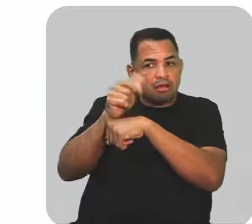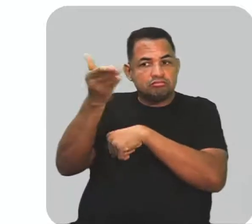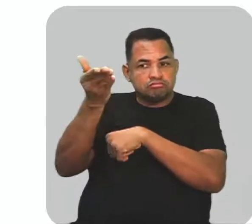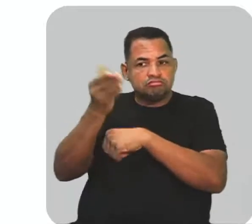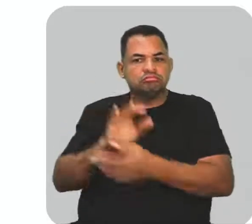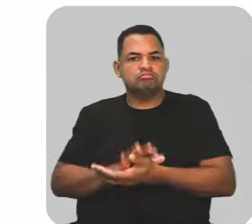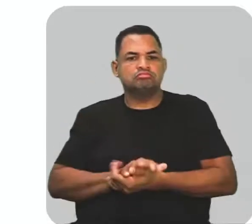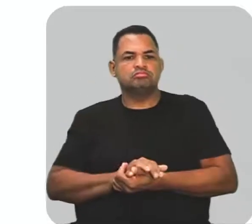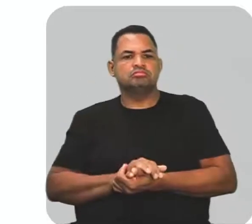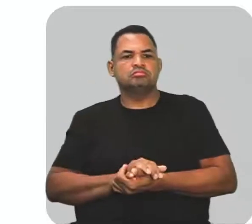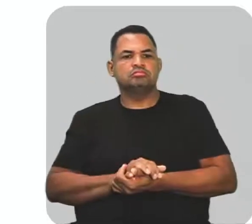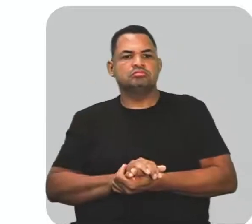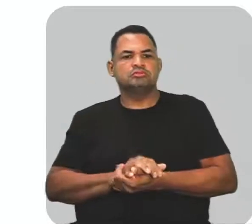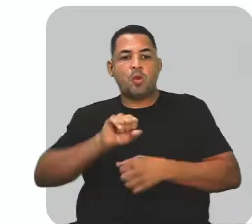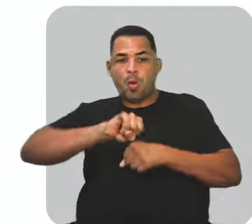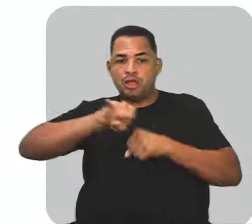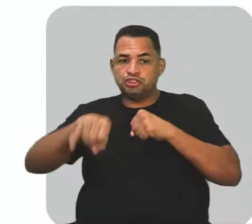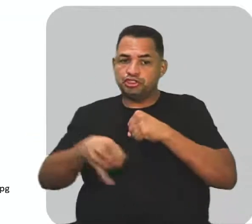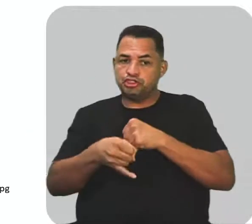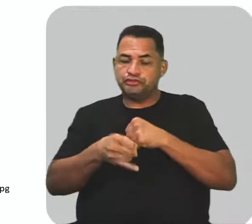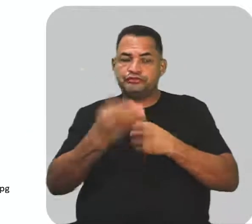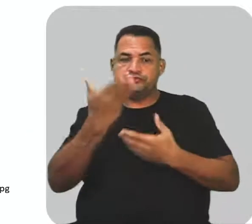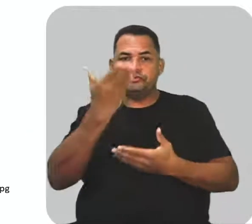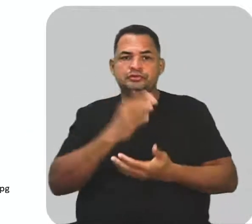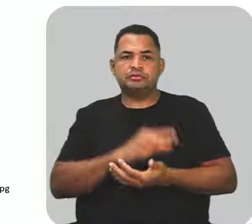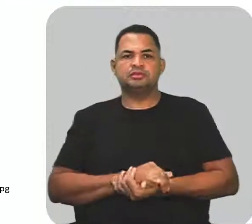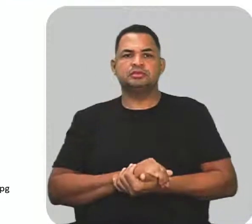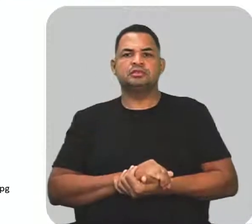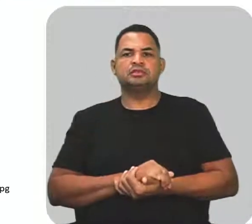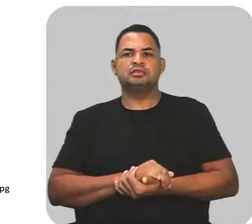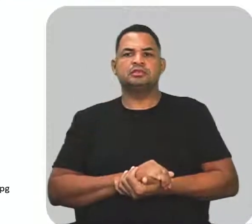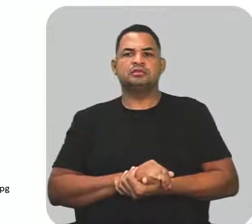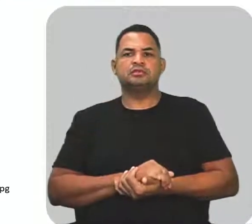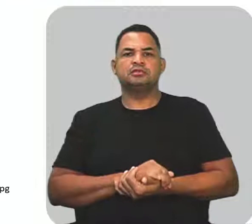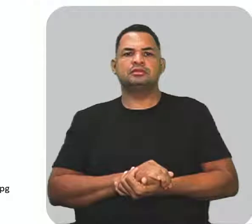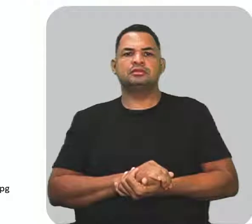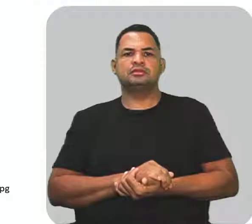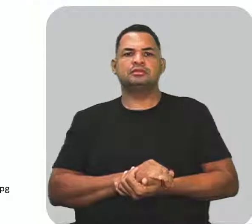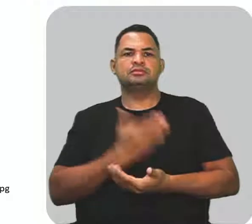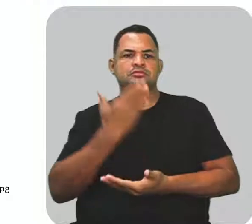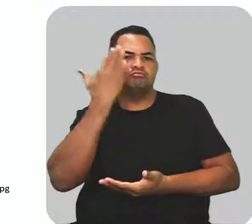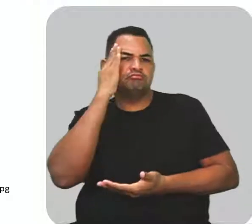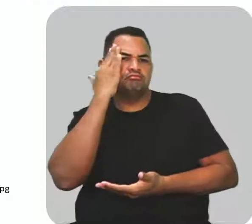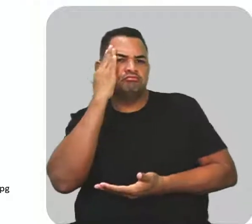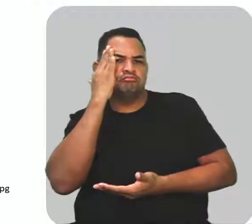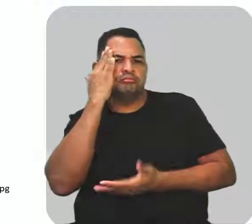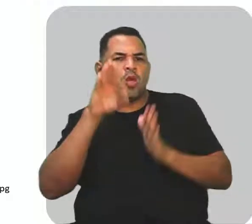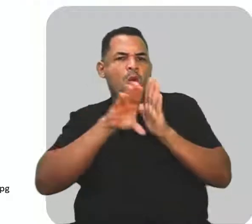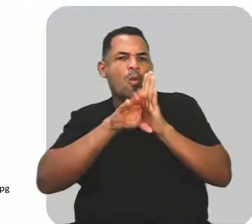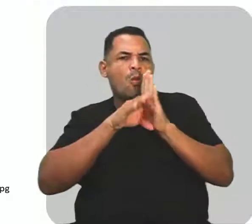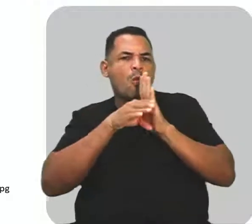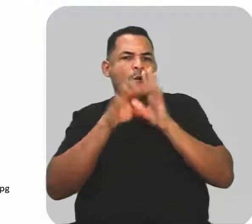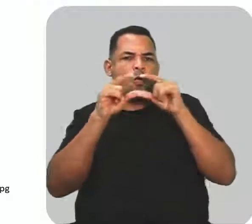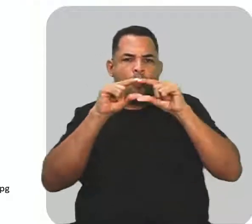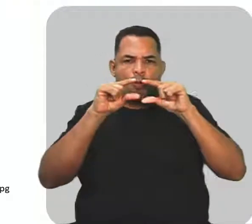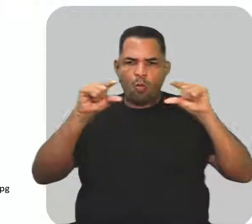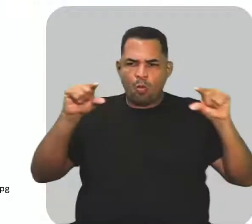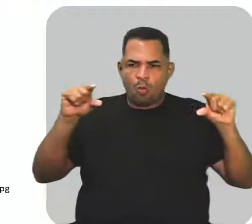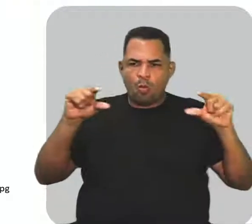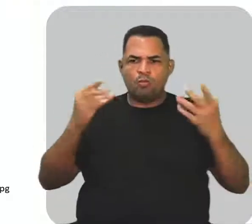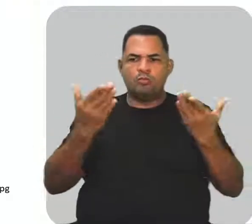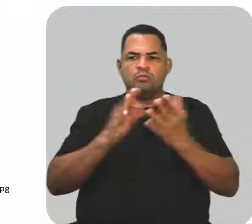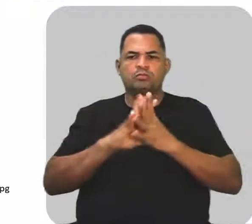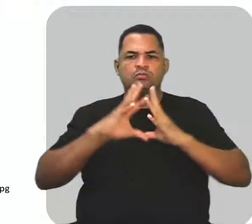Um adjetivo, beleza? E agora a gente vai seguir, entendendo que o conceito de frase é